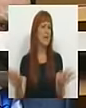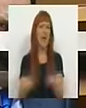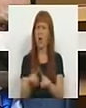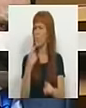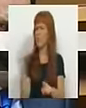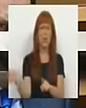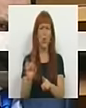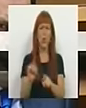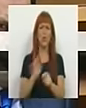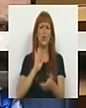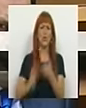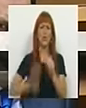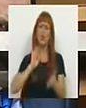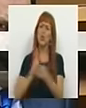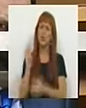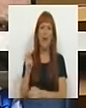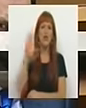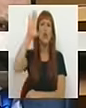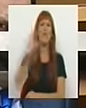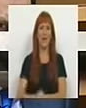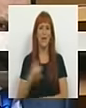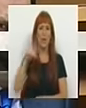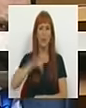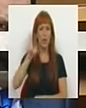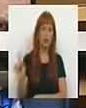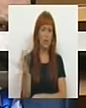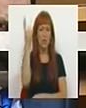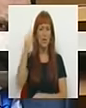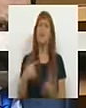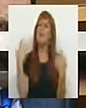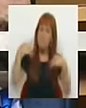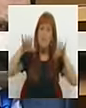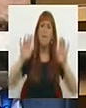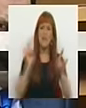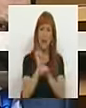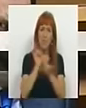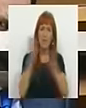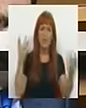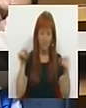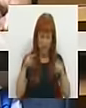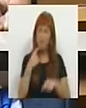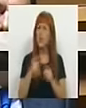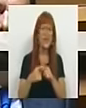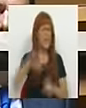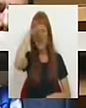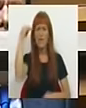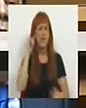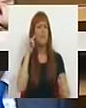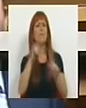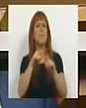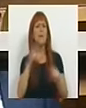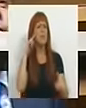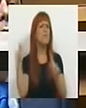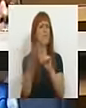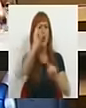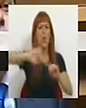não melhorou nos últimos 10 anos em Portugal, ainda assim será muito difícil chegar a uma